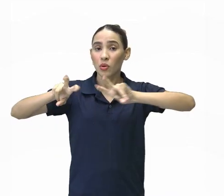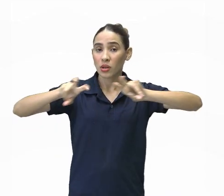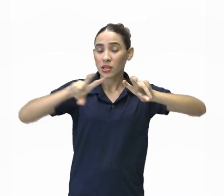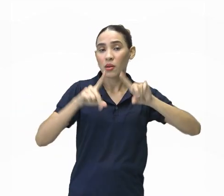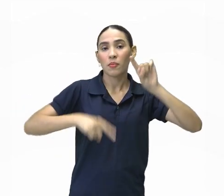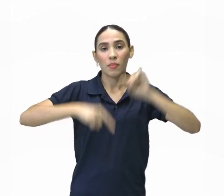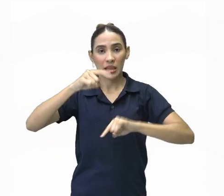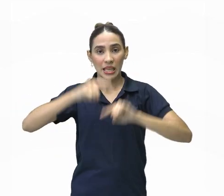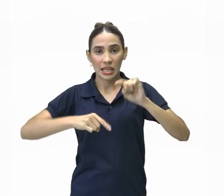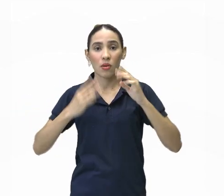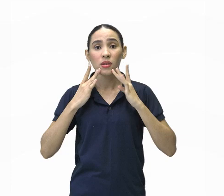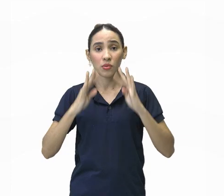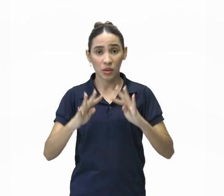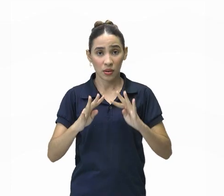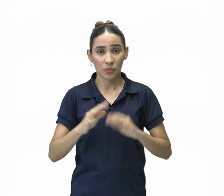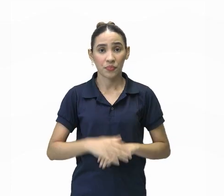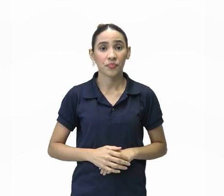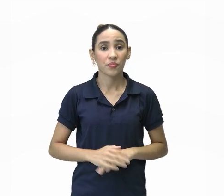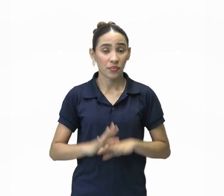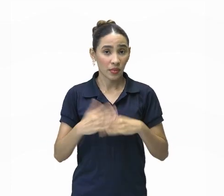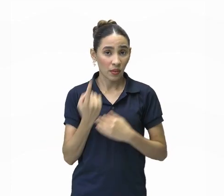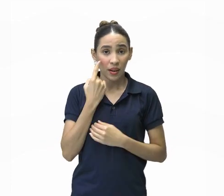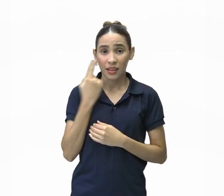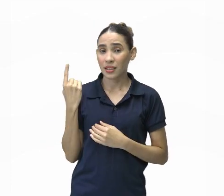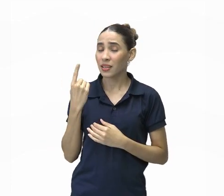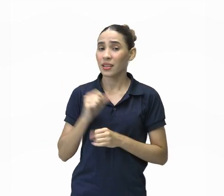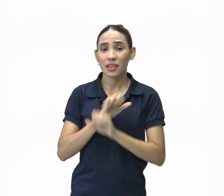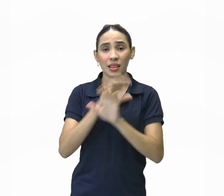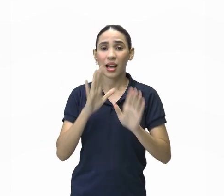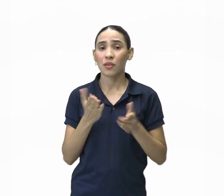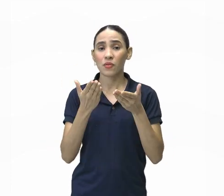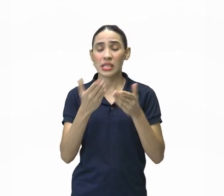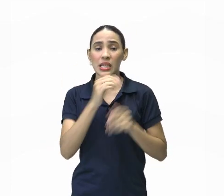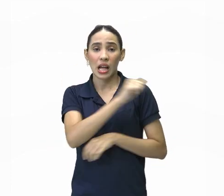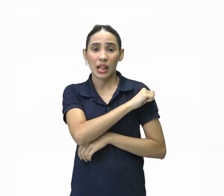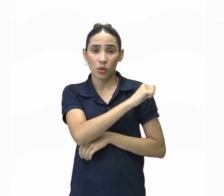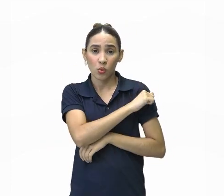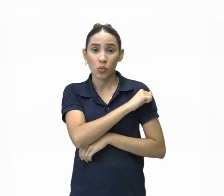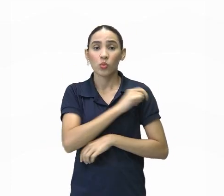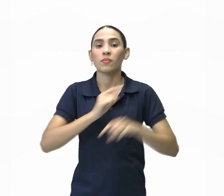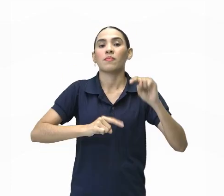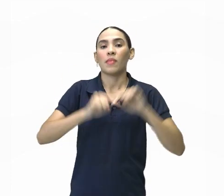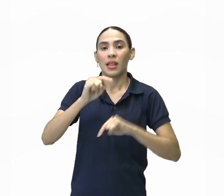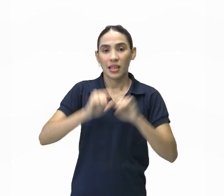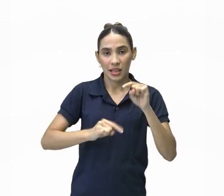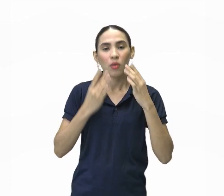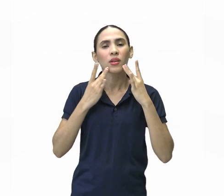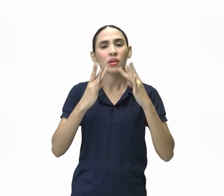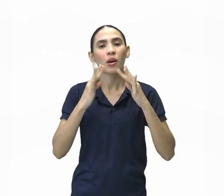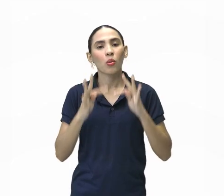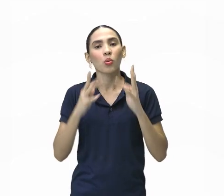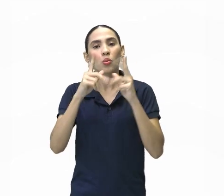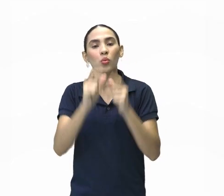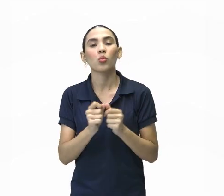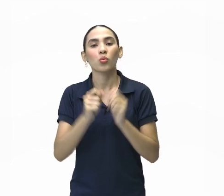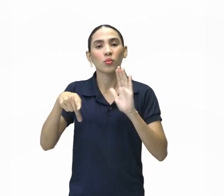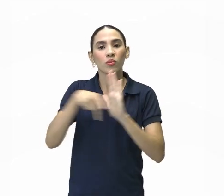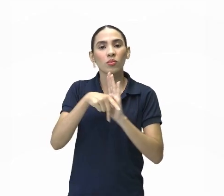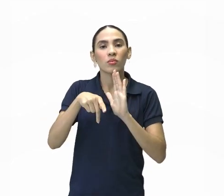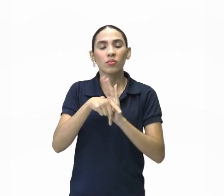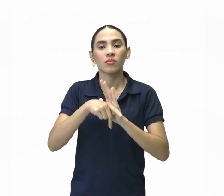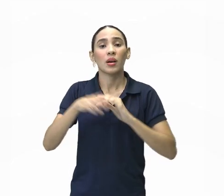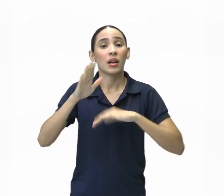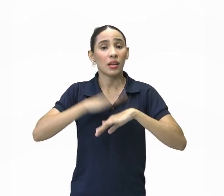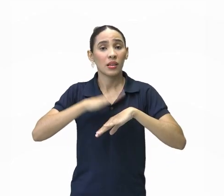de recursos naturais. Aí já está claro para vocês que recursos naturais é tudo aquilo que a natureza